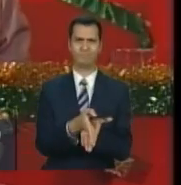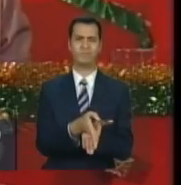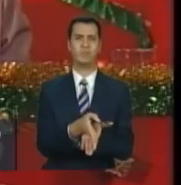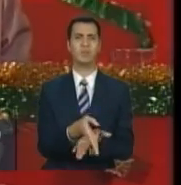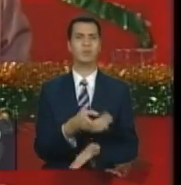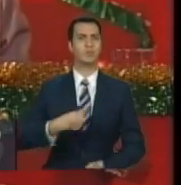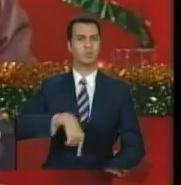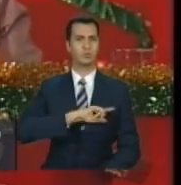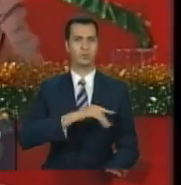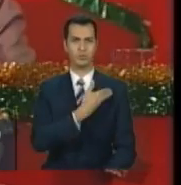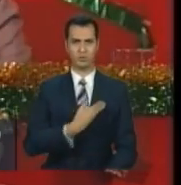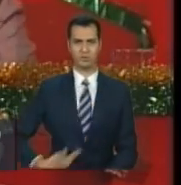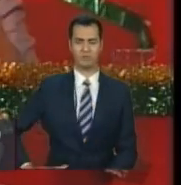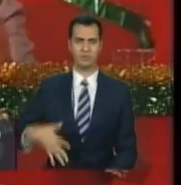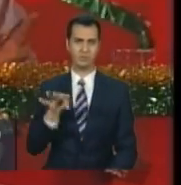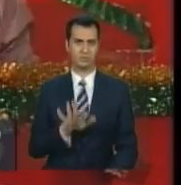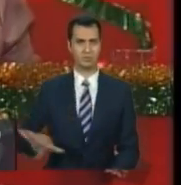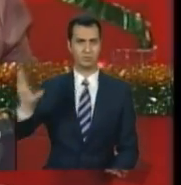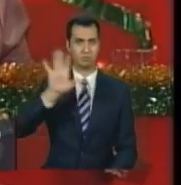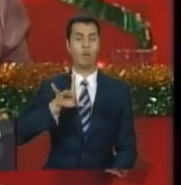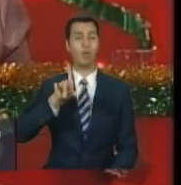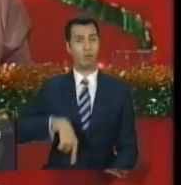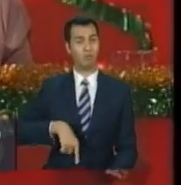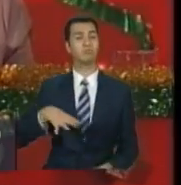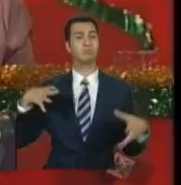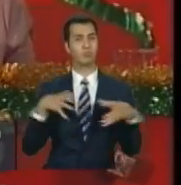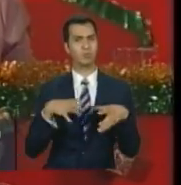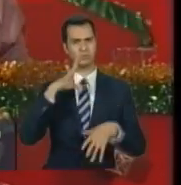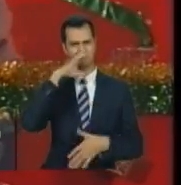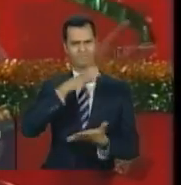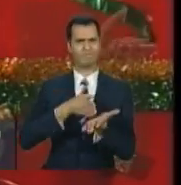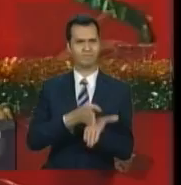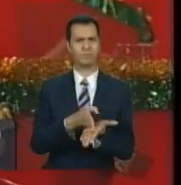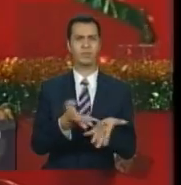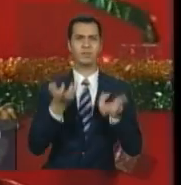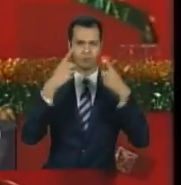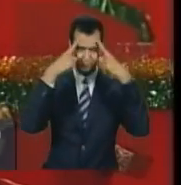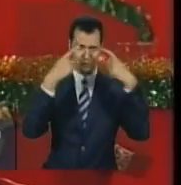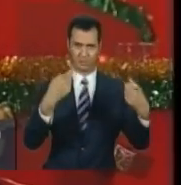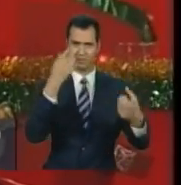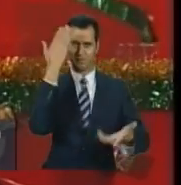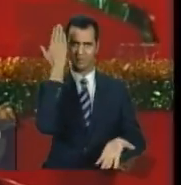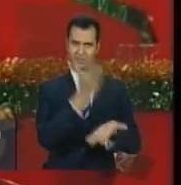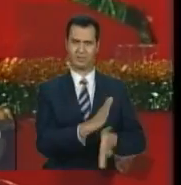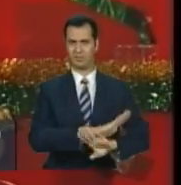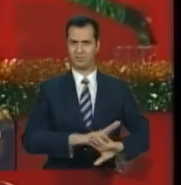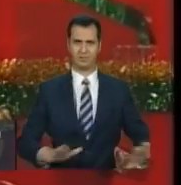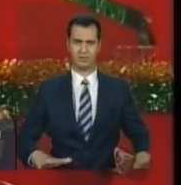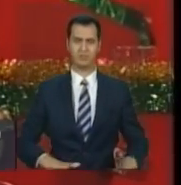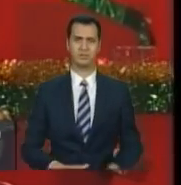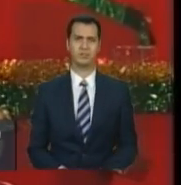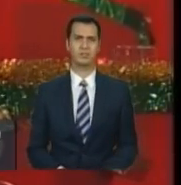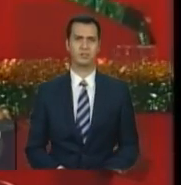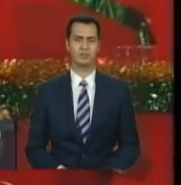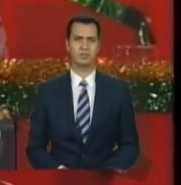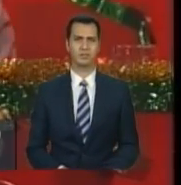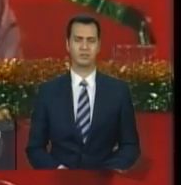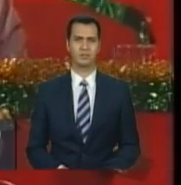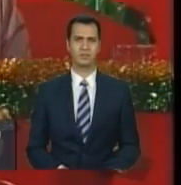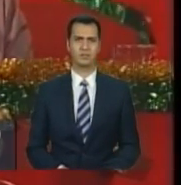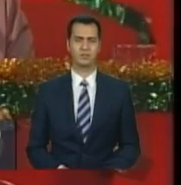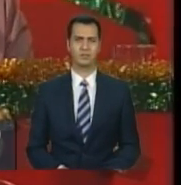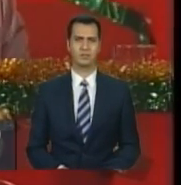será assim, um grupo determinado no combate a essas violências. E queria dizer para vocês,